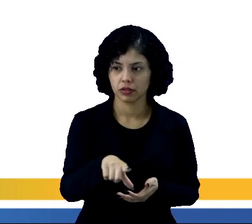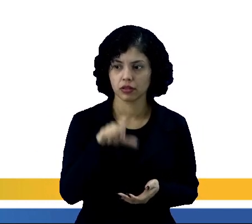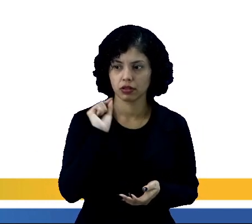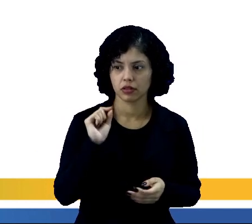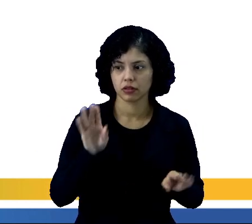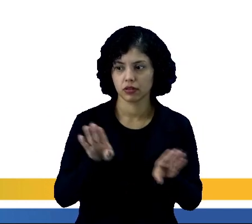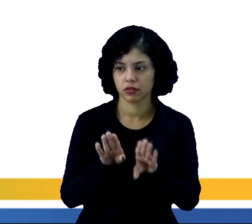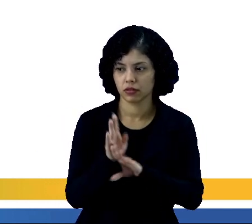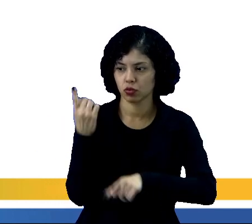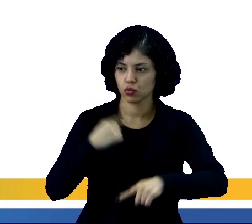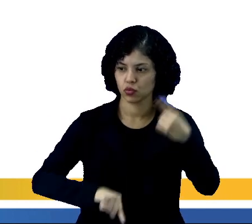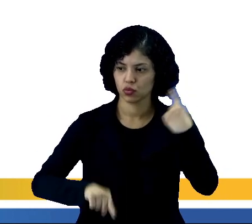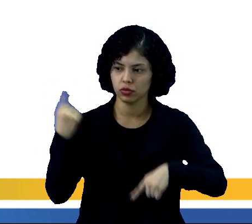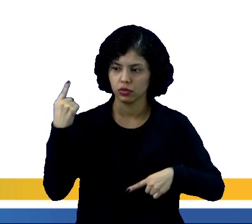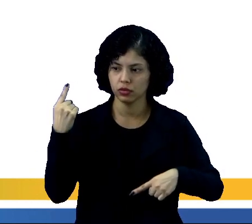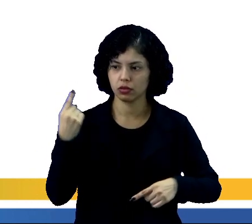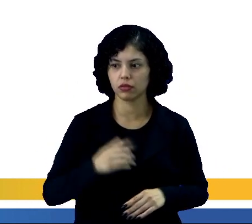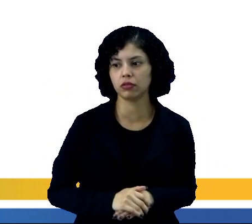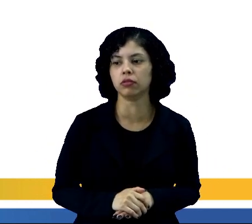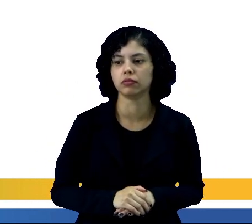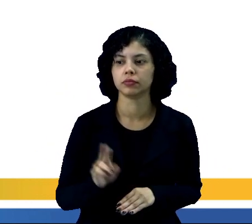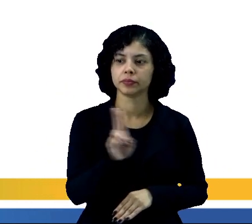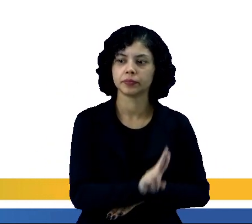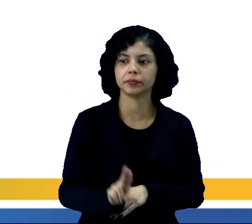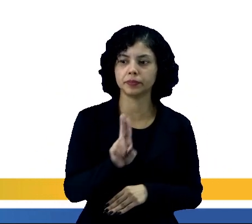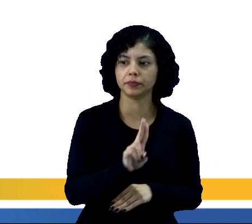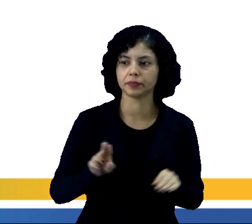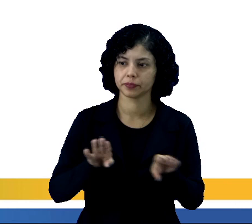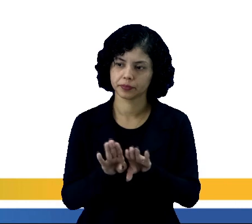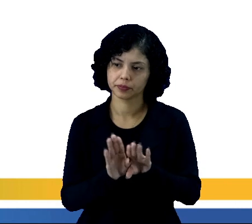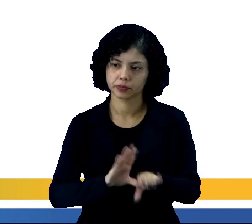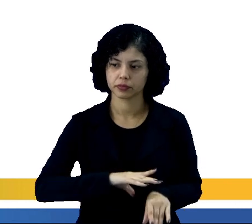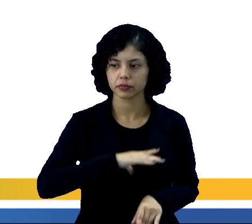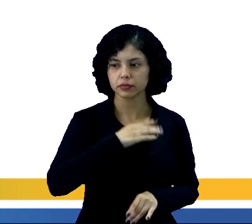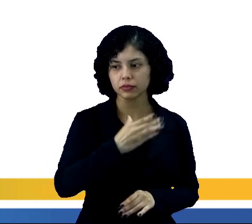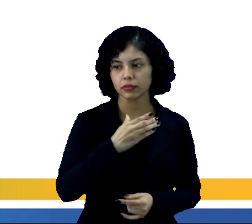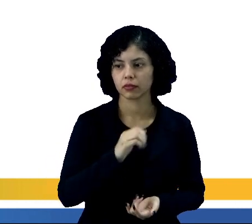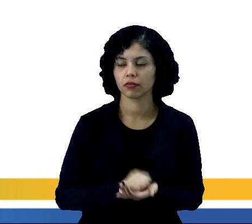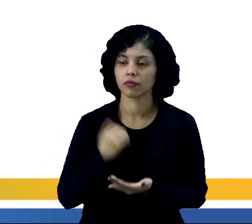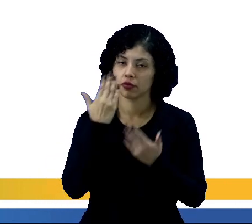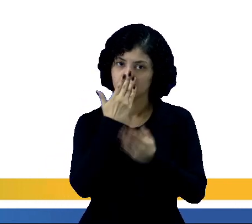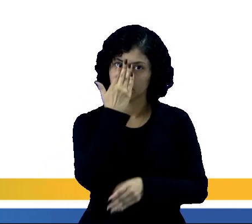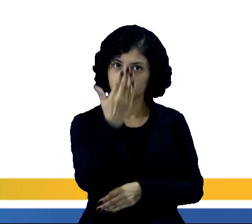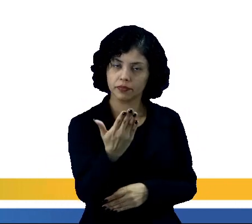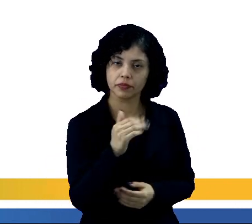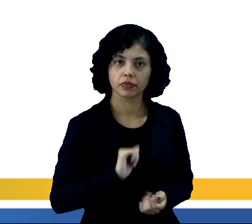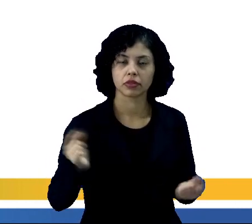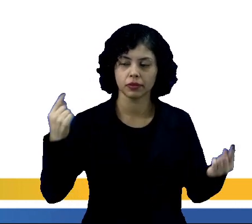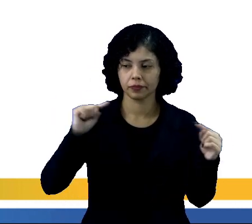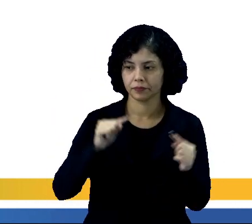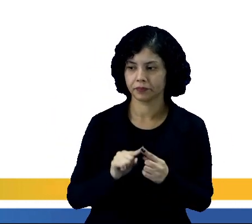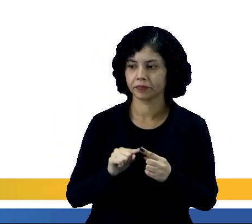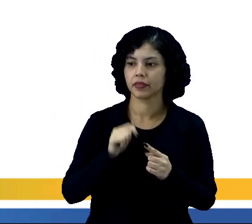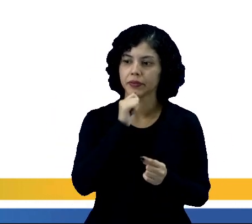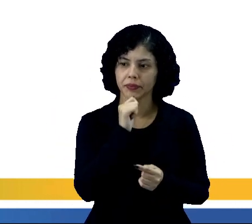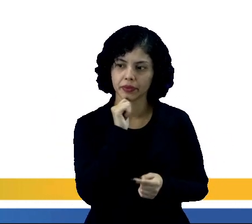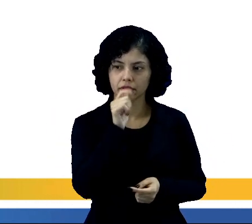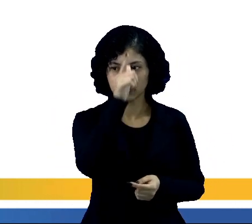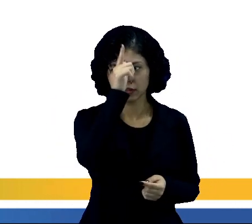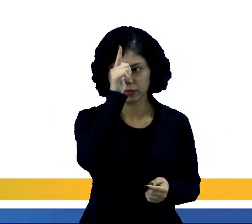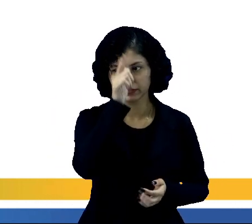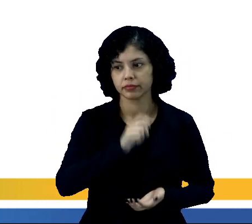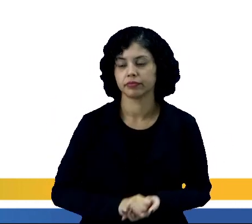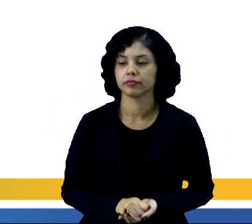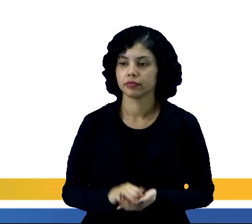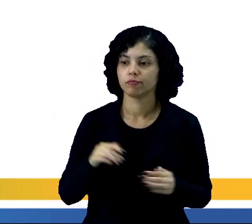nessa batalha. Os russos usaram a tática corajosa, né, de colocar a linha de frente o mais próximo da infantaria alemã, de modo